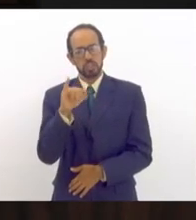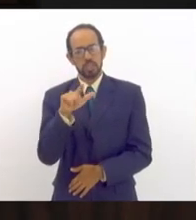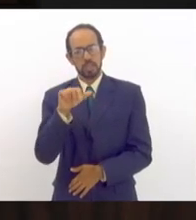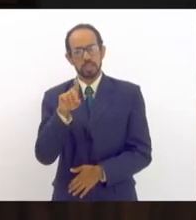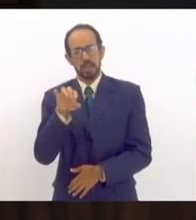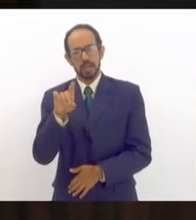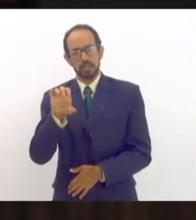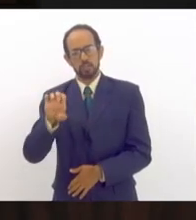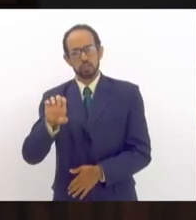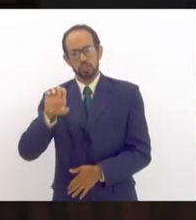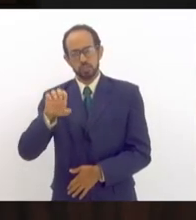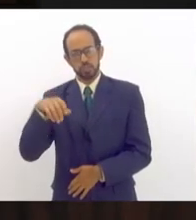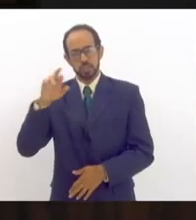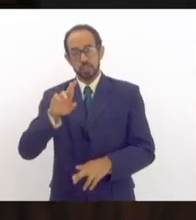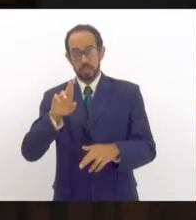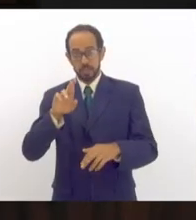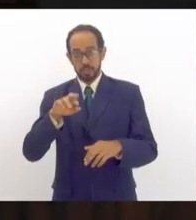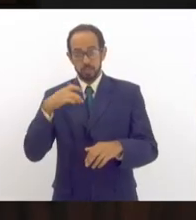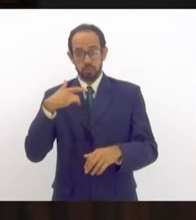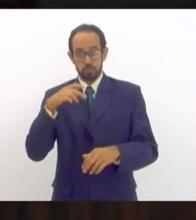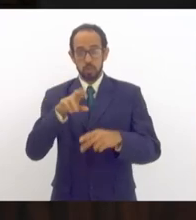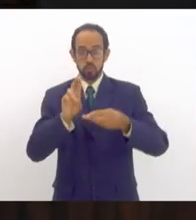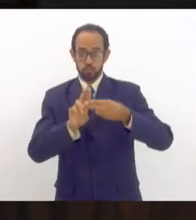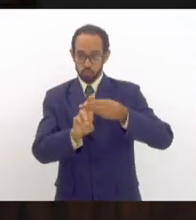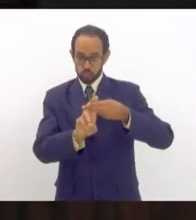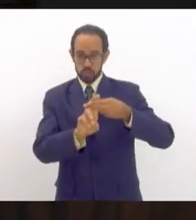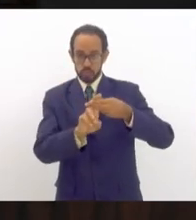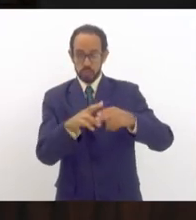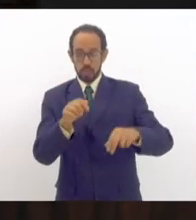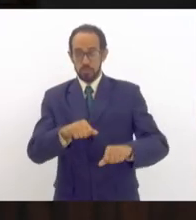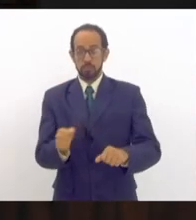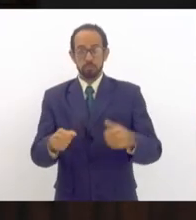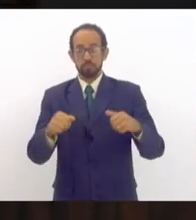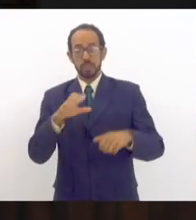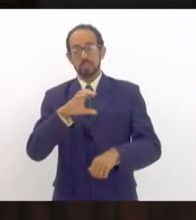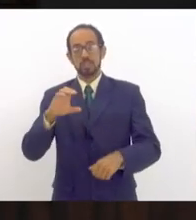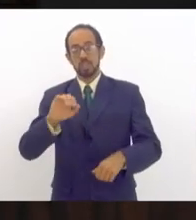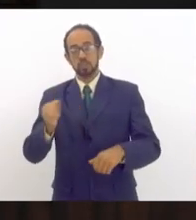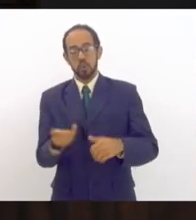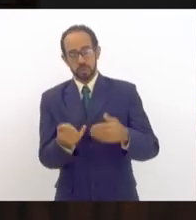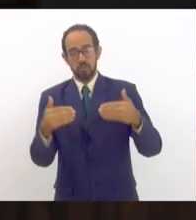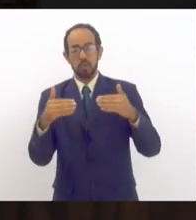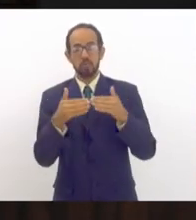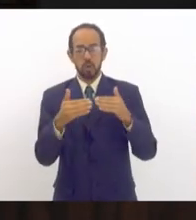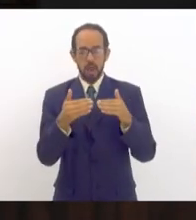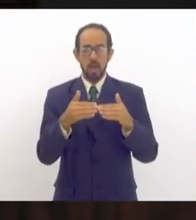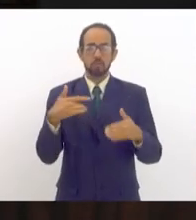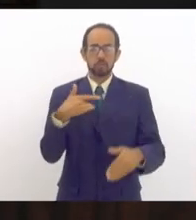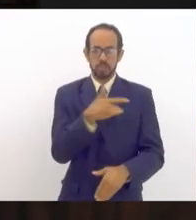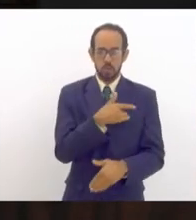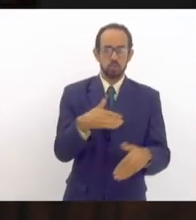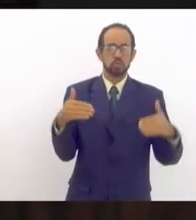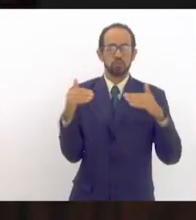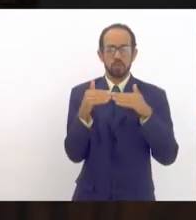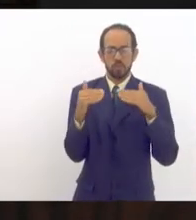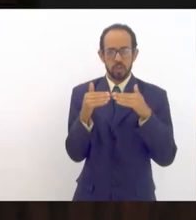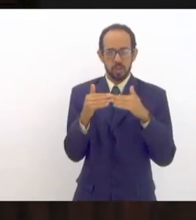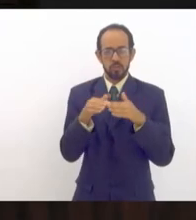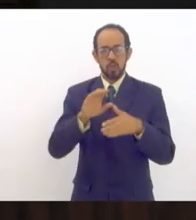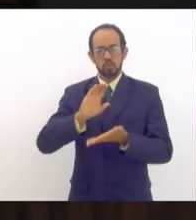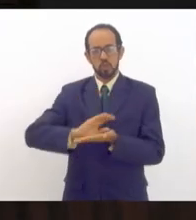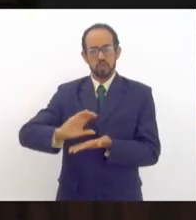parecendo as comissões de constituição e justiça pela constitucionalidade de saúde favorável de orçamento financeiro e